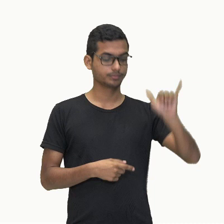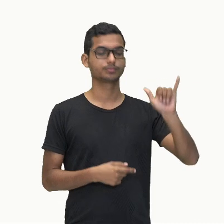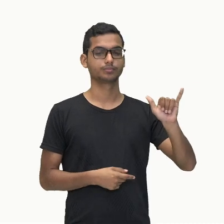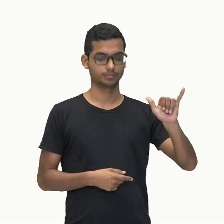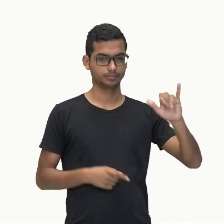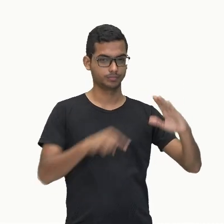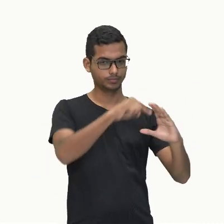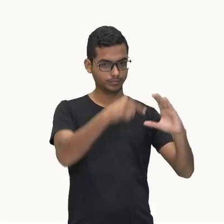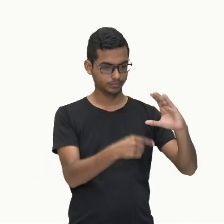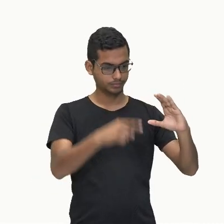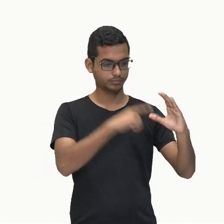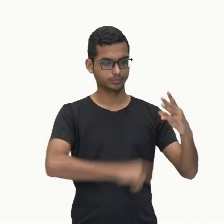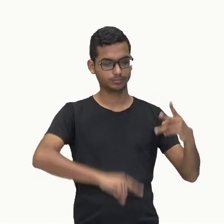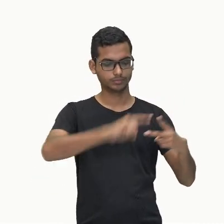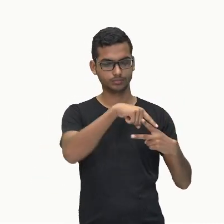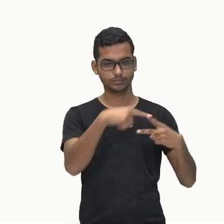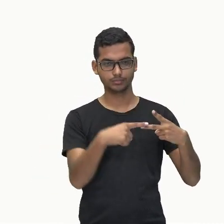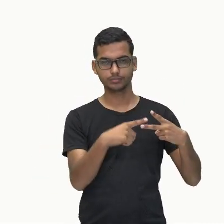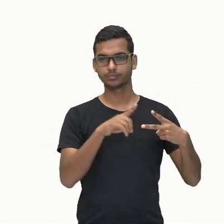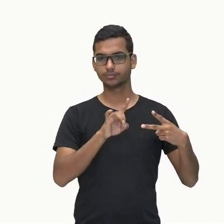correspondência no eixo y,